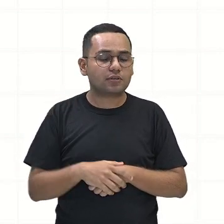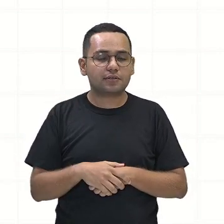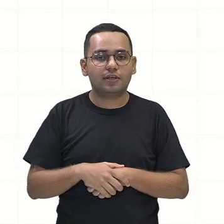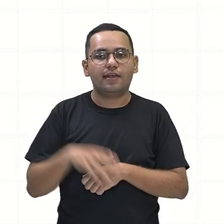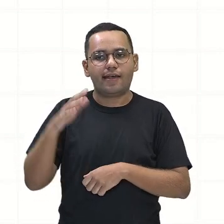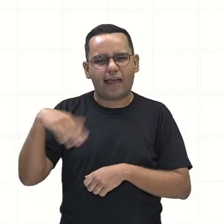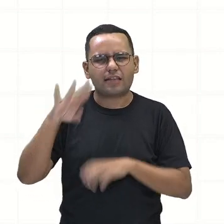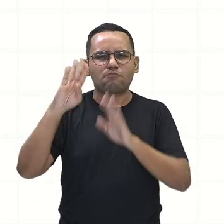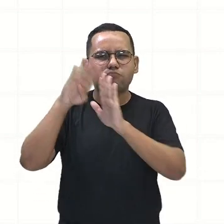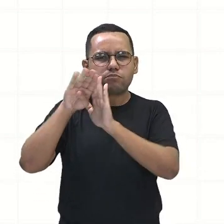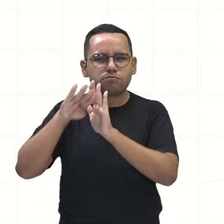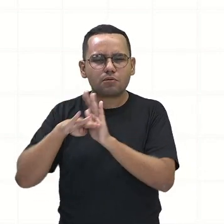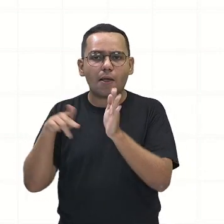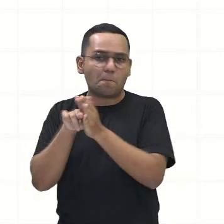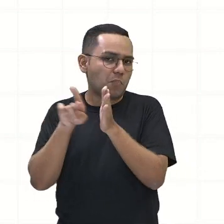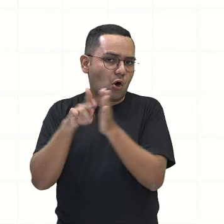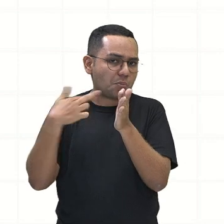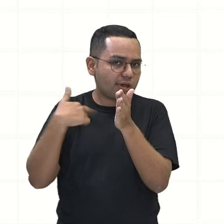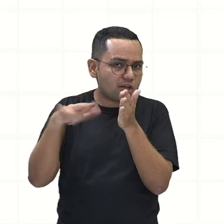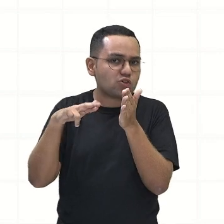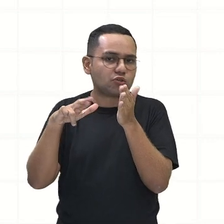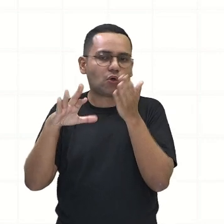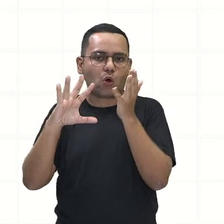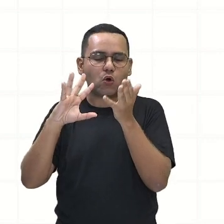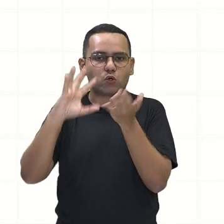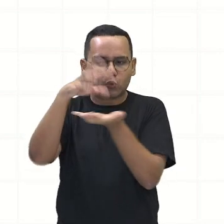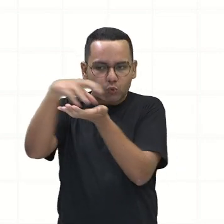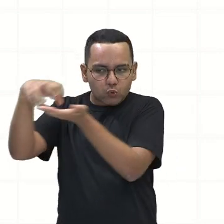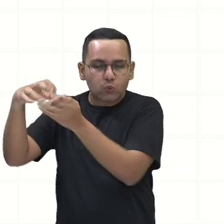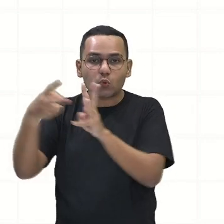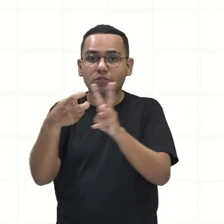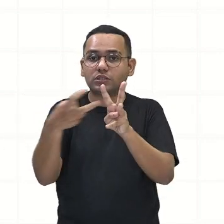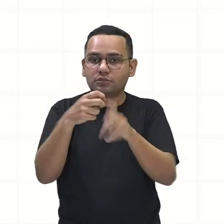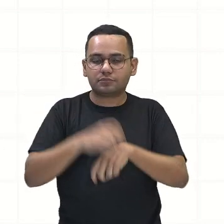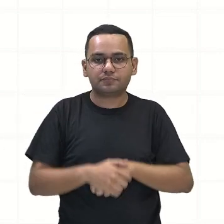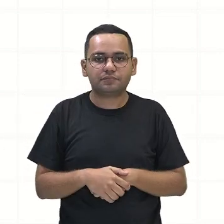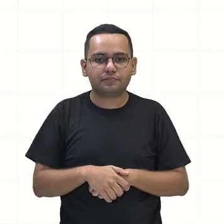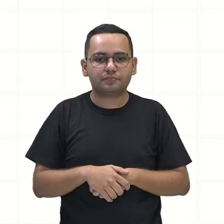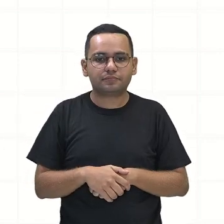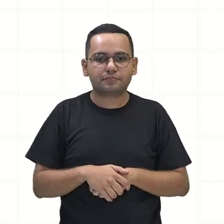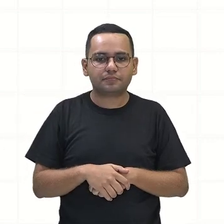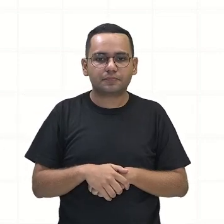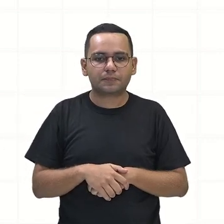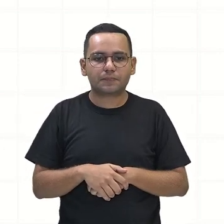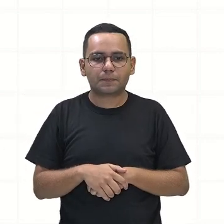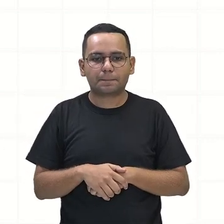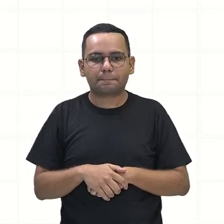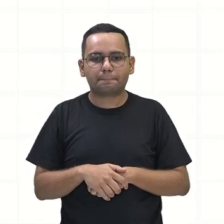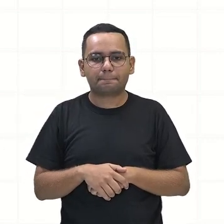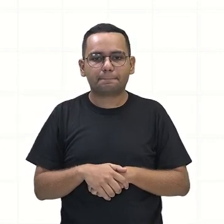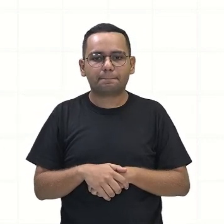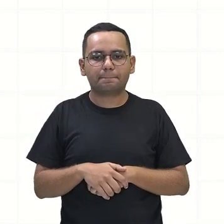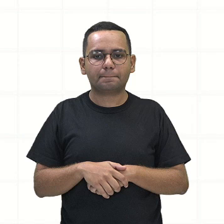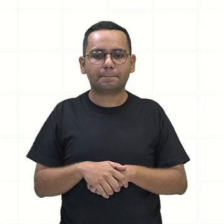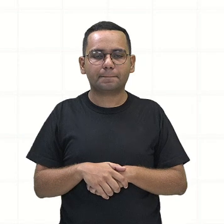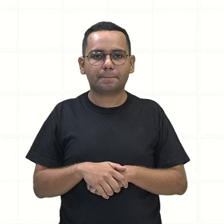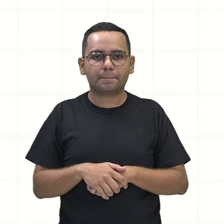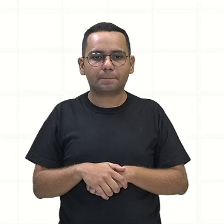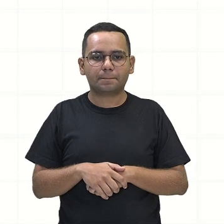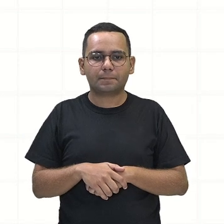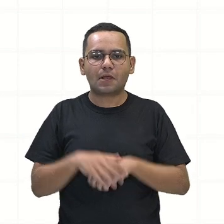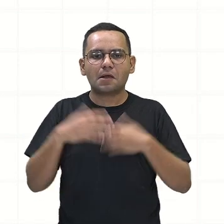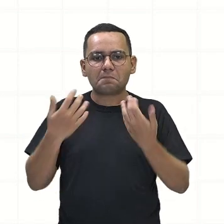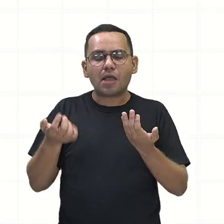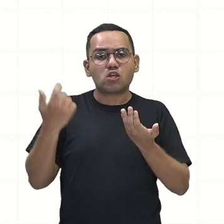religiosas que haviam dentro dessas tribos indígenas. Apesar de eles falarem que não havia, né, que havia ali inexistência de